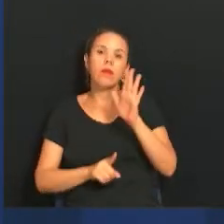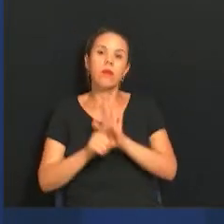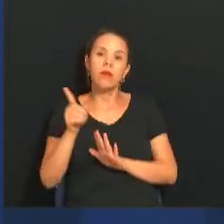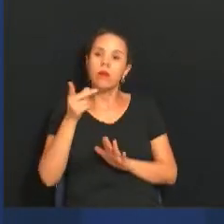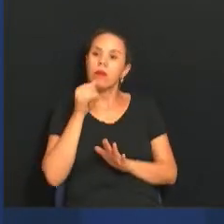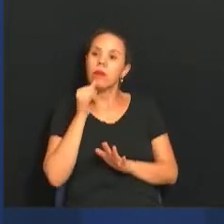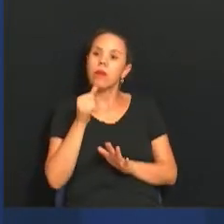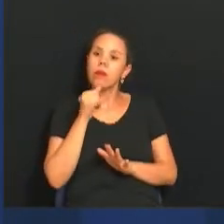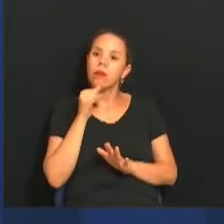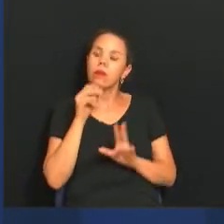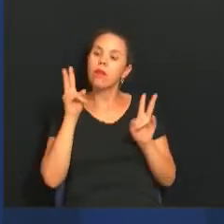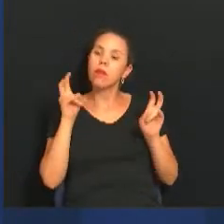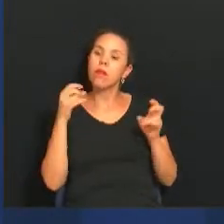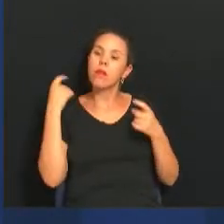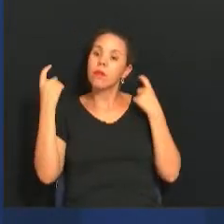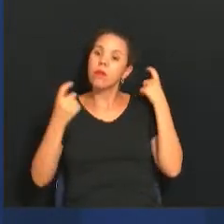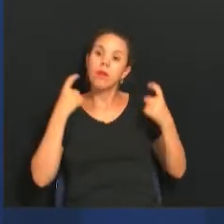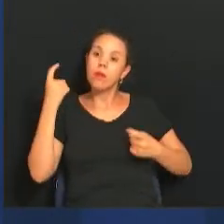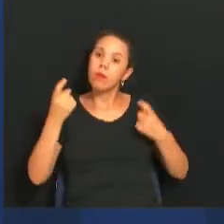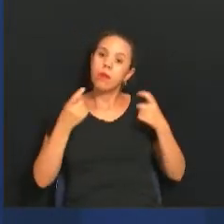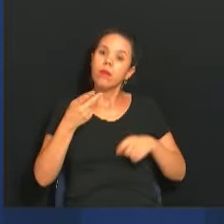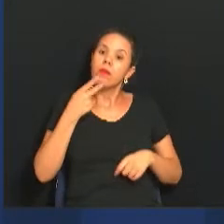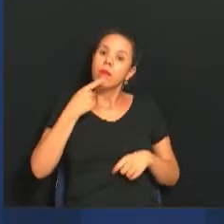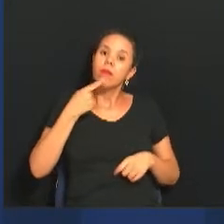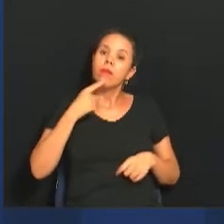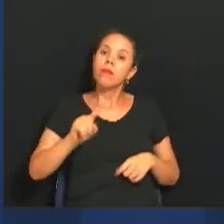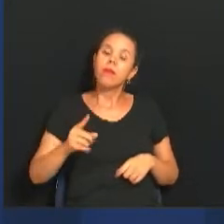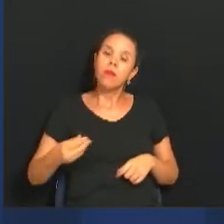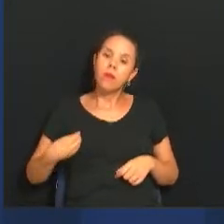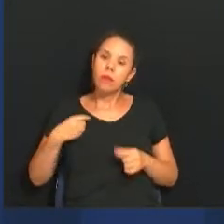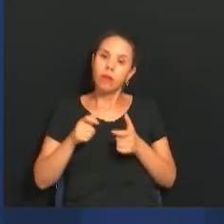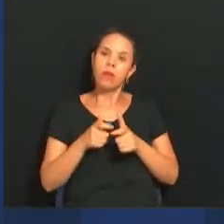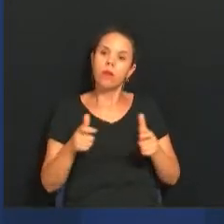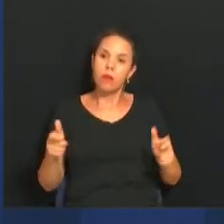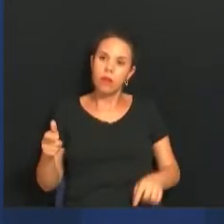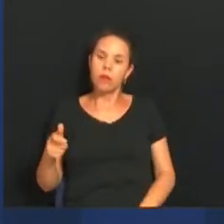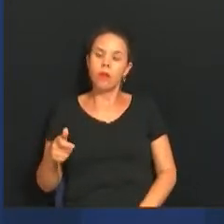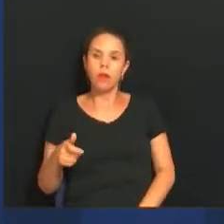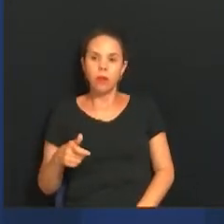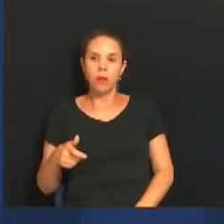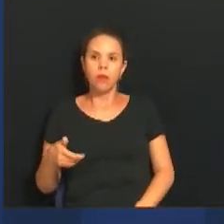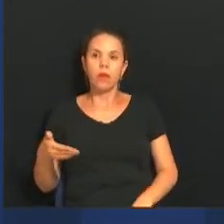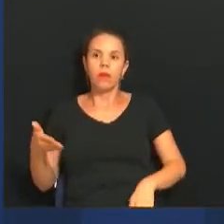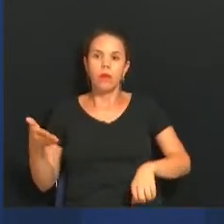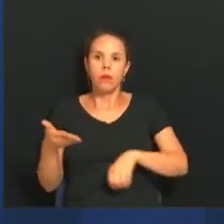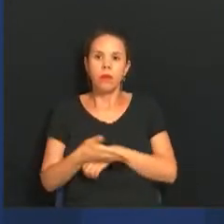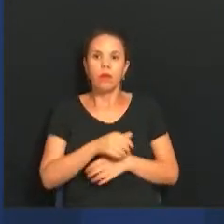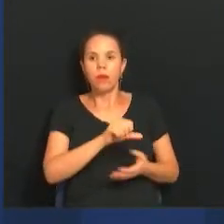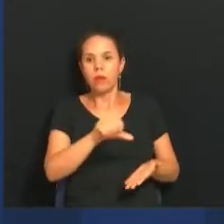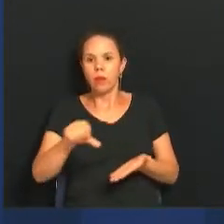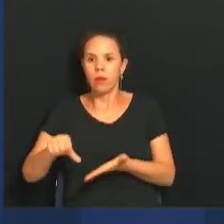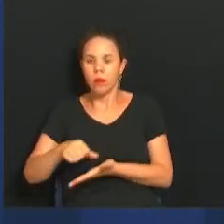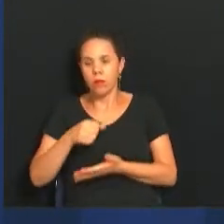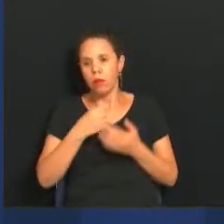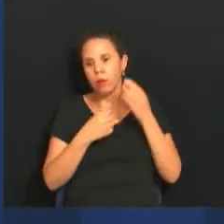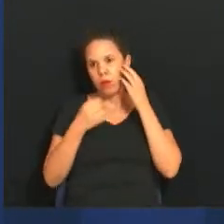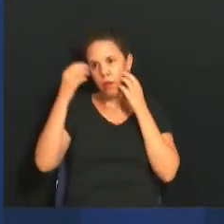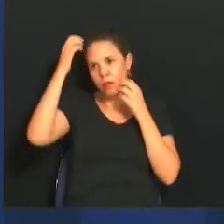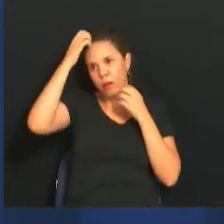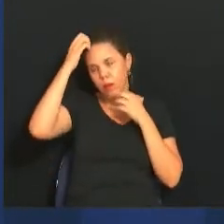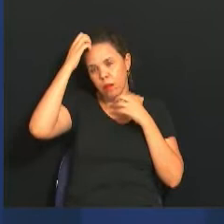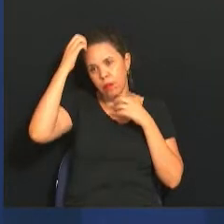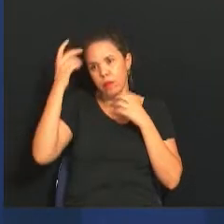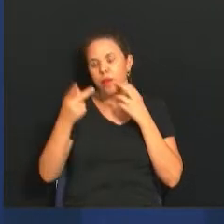um temor de que a Rússia possa estar expandindo, invadindo territórios, e aí citam